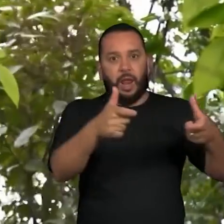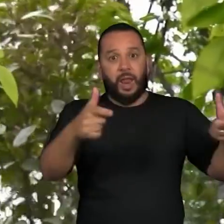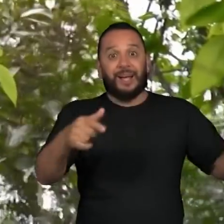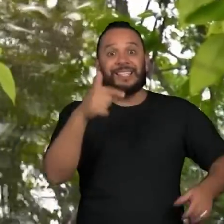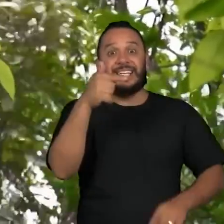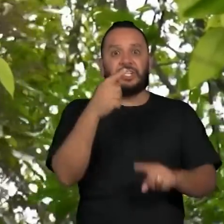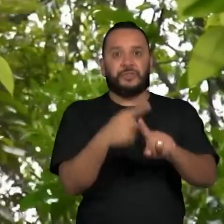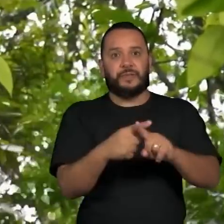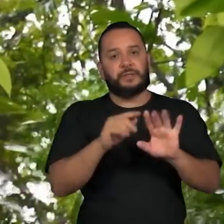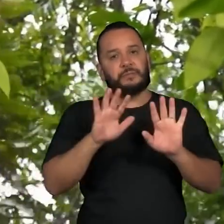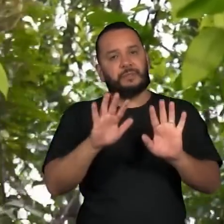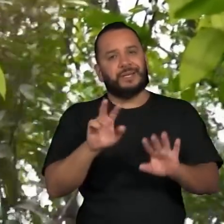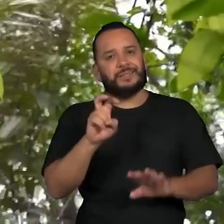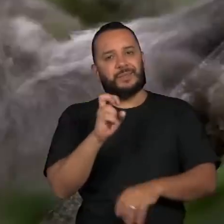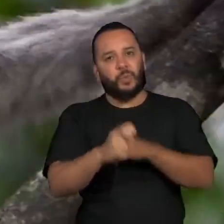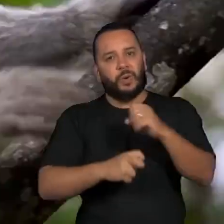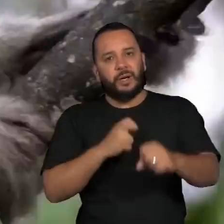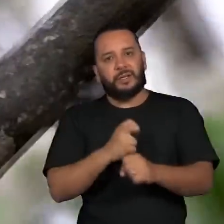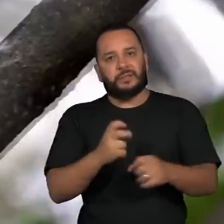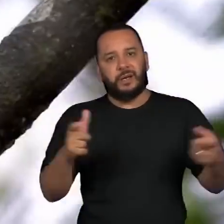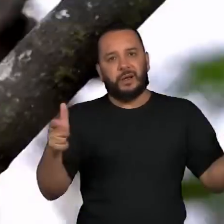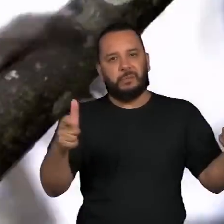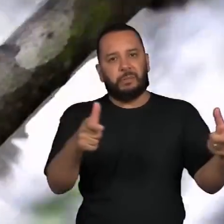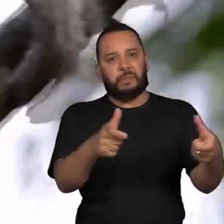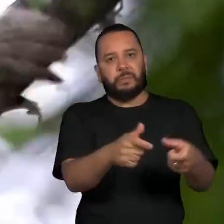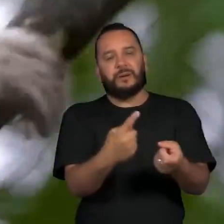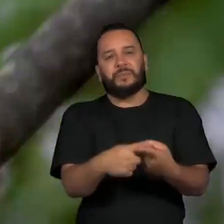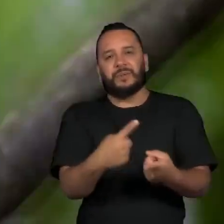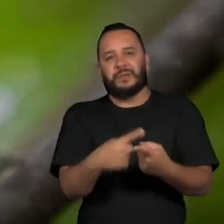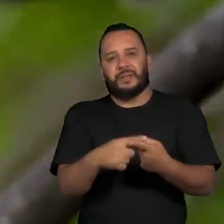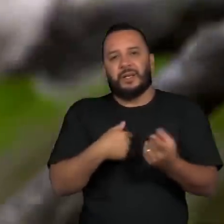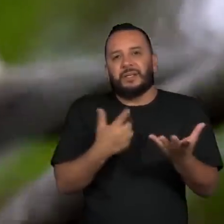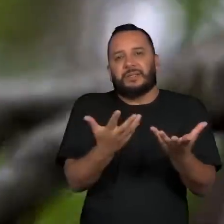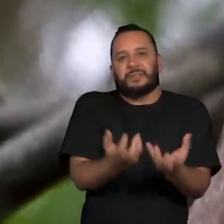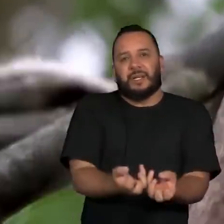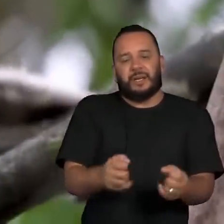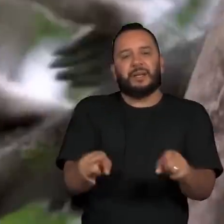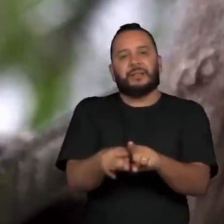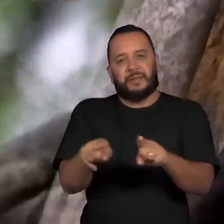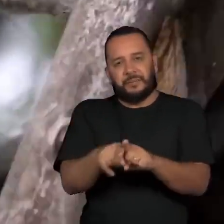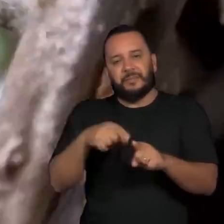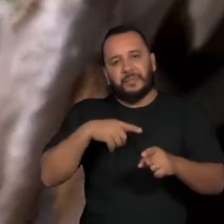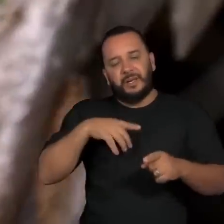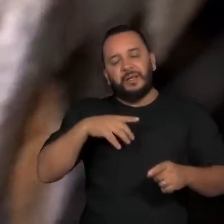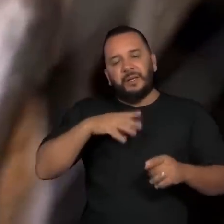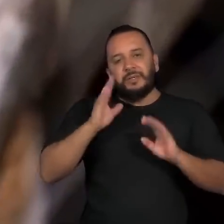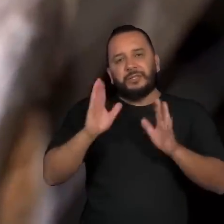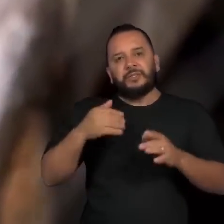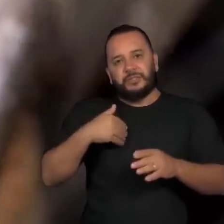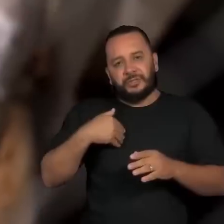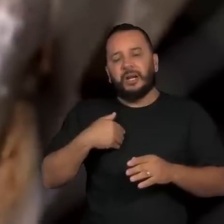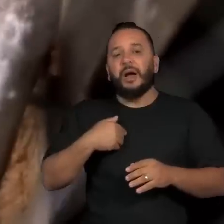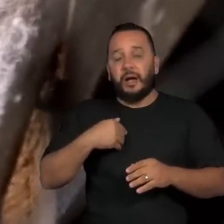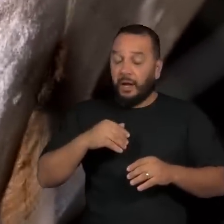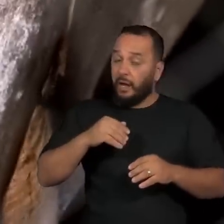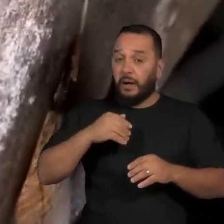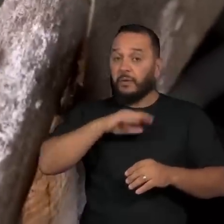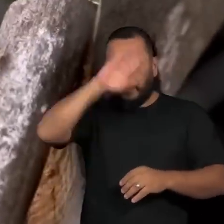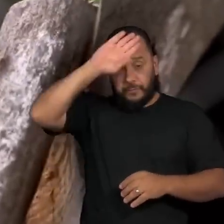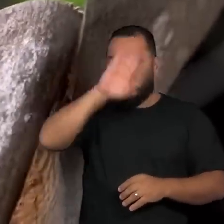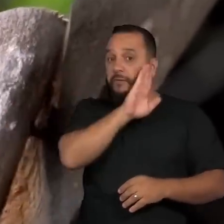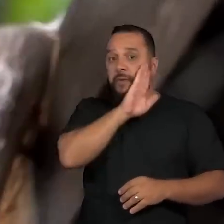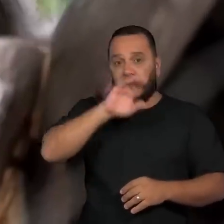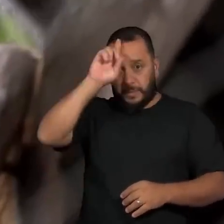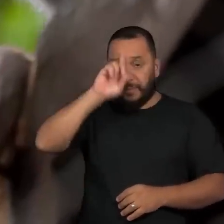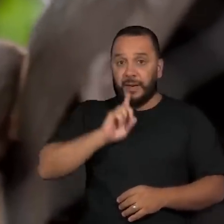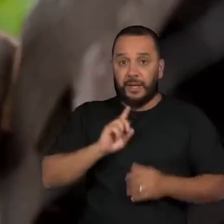últimos 5 anos vem diminuindo, vítima da seca, da febre amarela e do estresse climático. As ameaças ao que